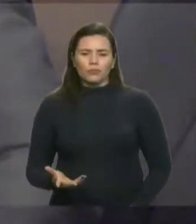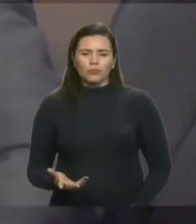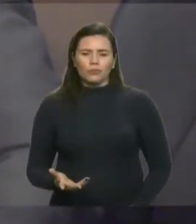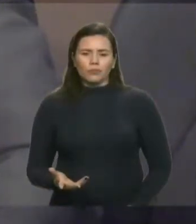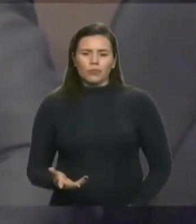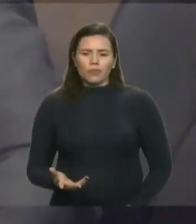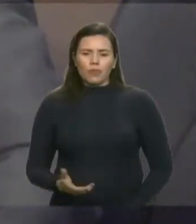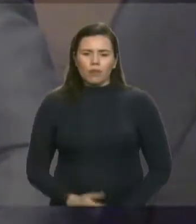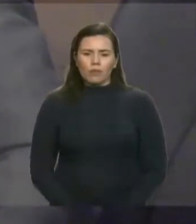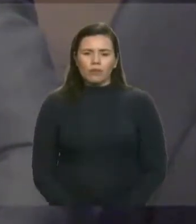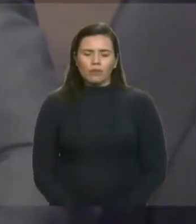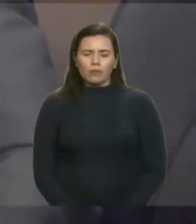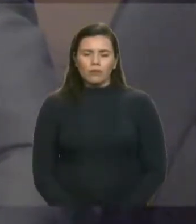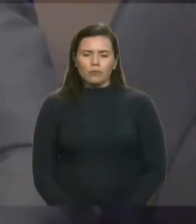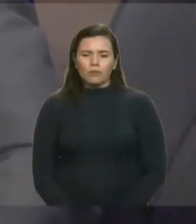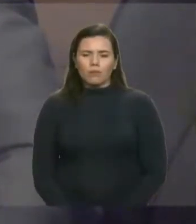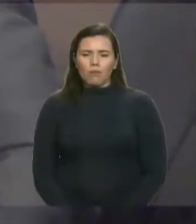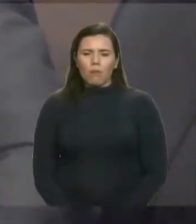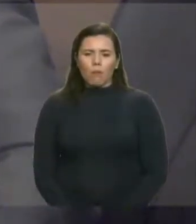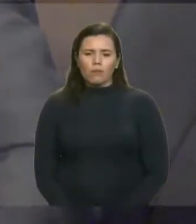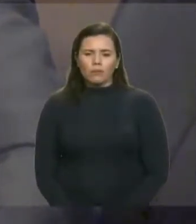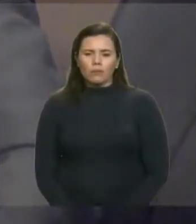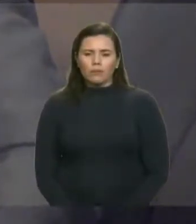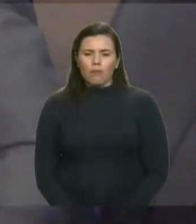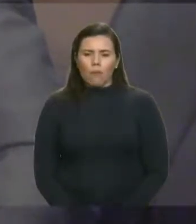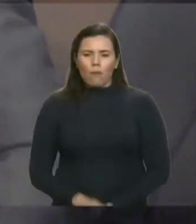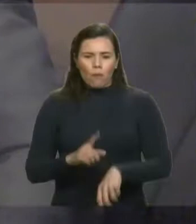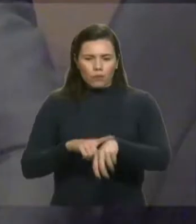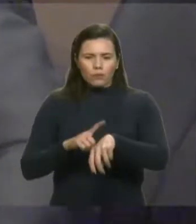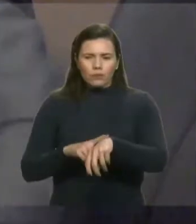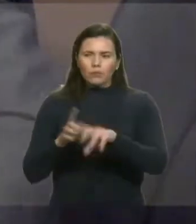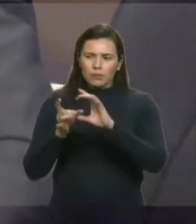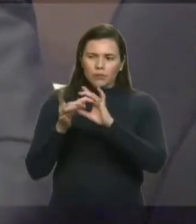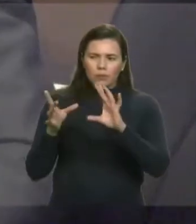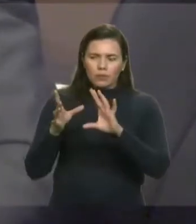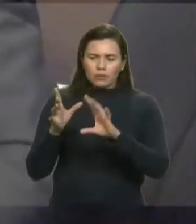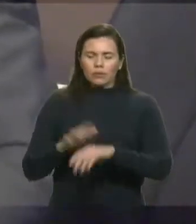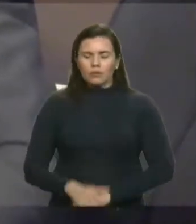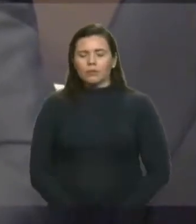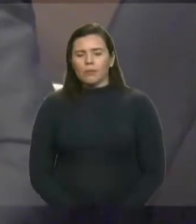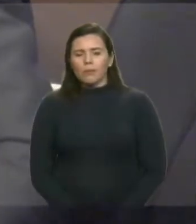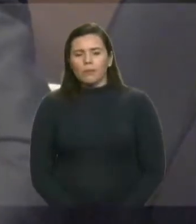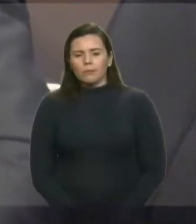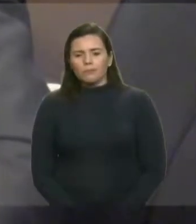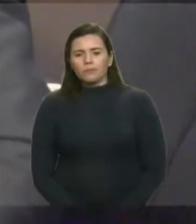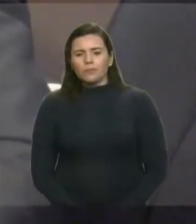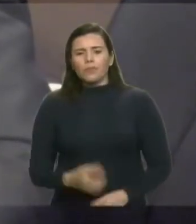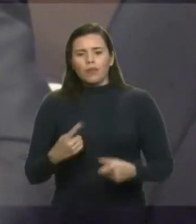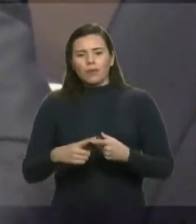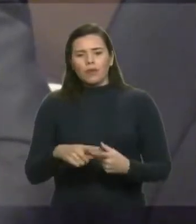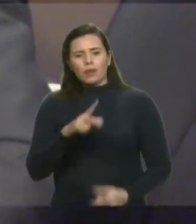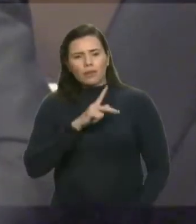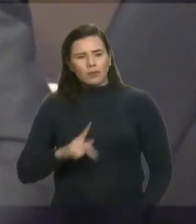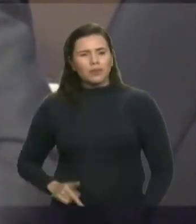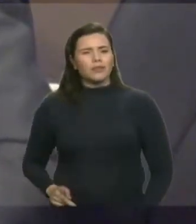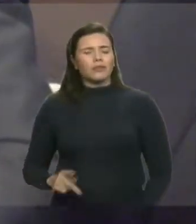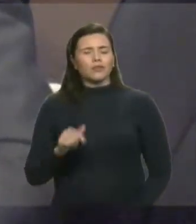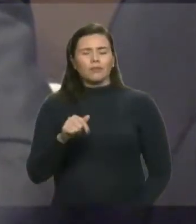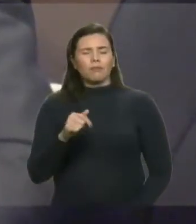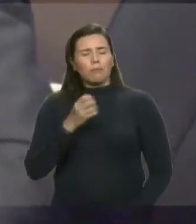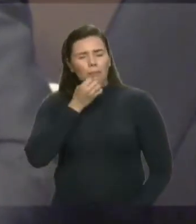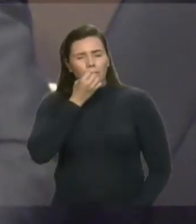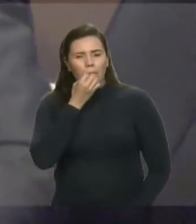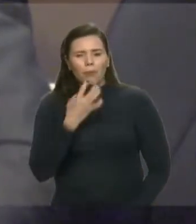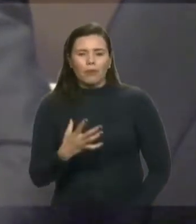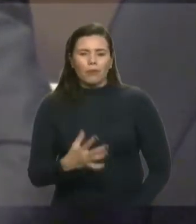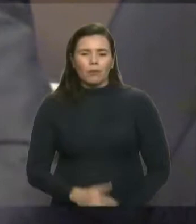É outra parte? Não, é o tempo que eu estava verificando. É o mesmo? Pode ficar à vontade. Vou pode continuar. Ficar à vontade. Porque a nossa presidente é tão benevolente que ela está